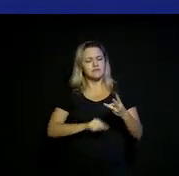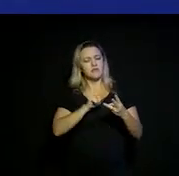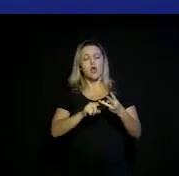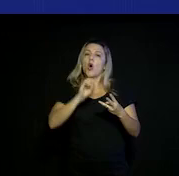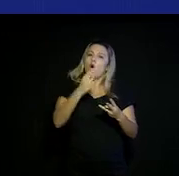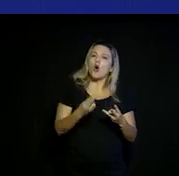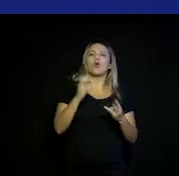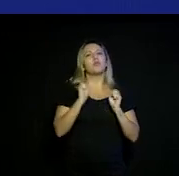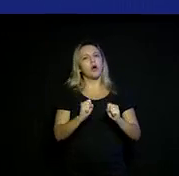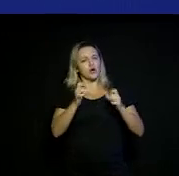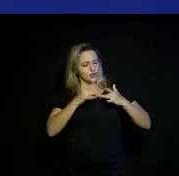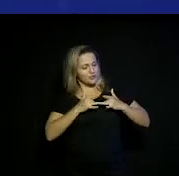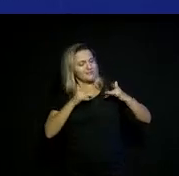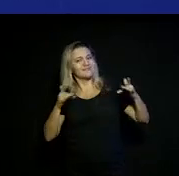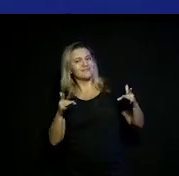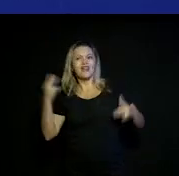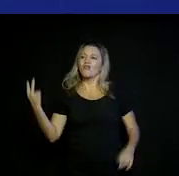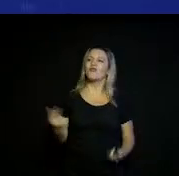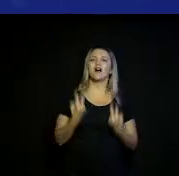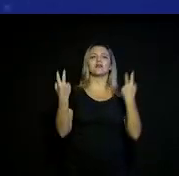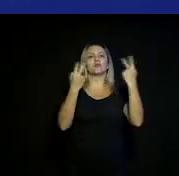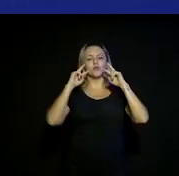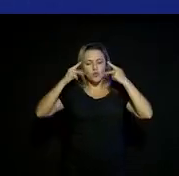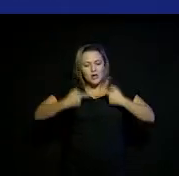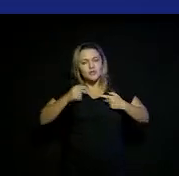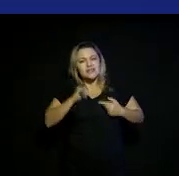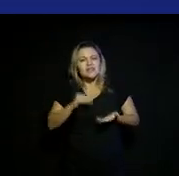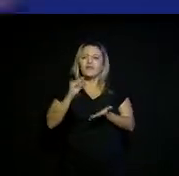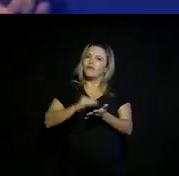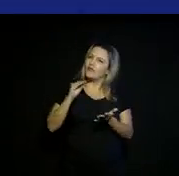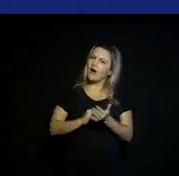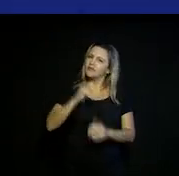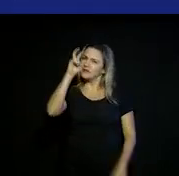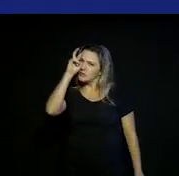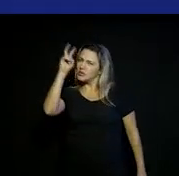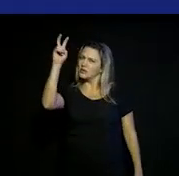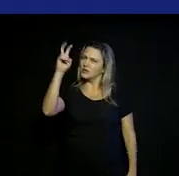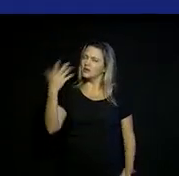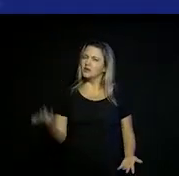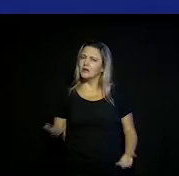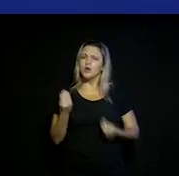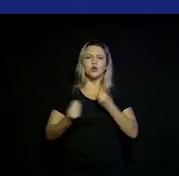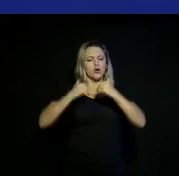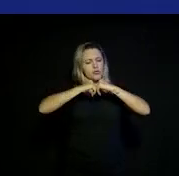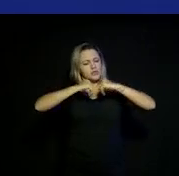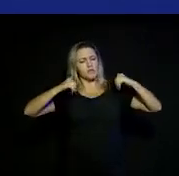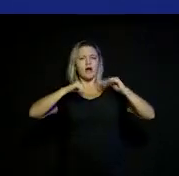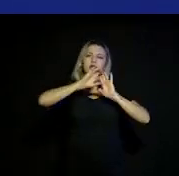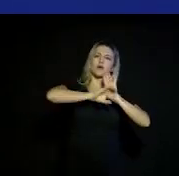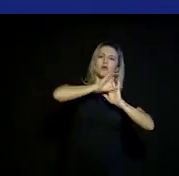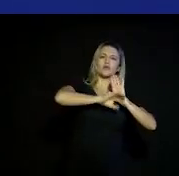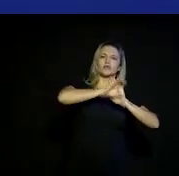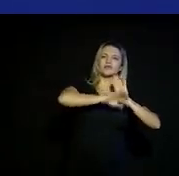ter fraternidade, valores humanos sem sabedoria? Como você distingue isso? Como separa isso